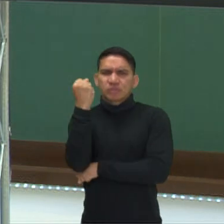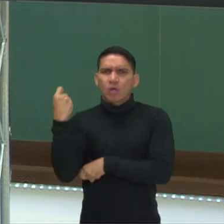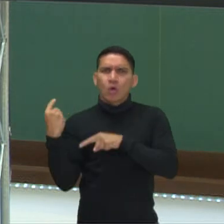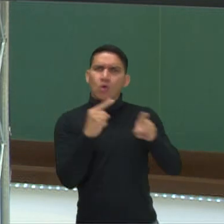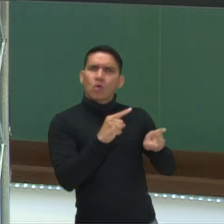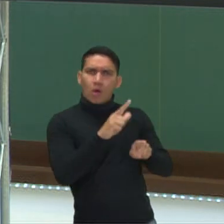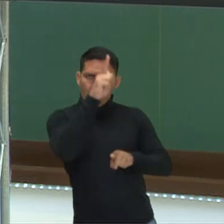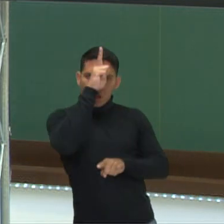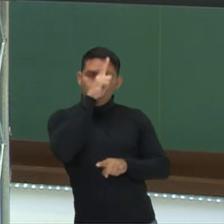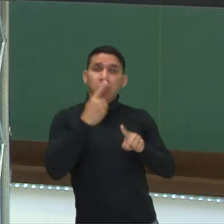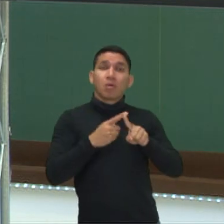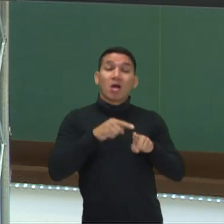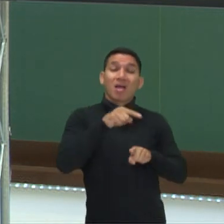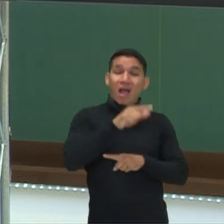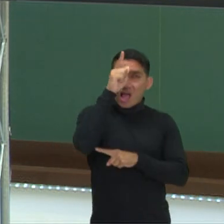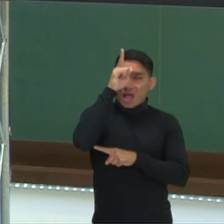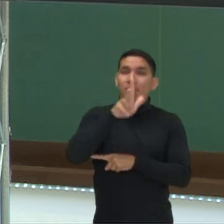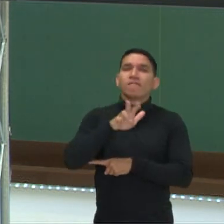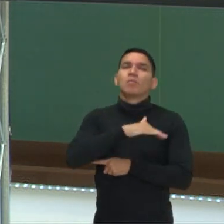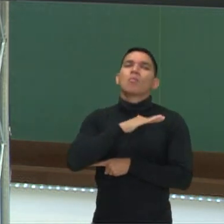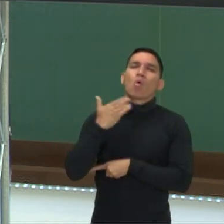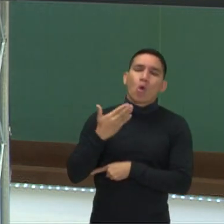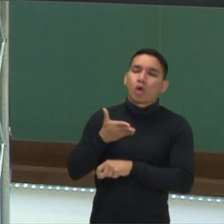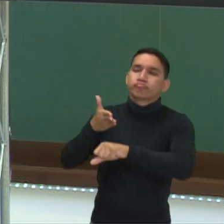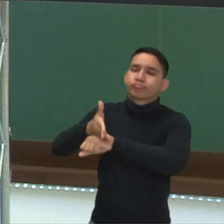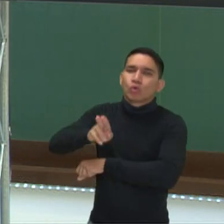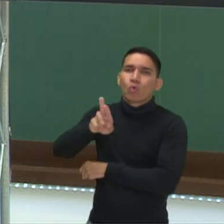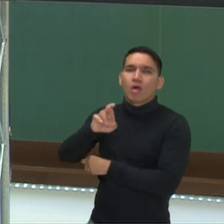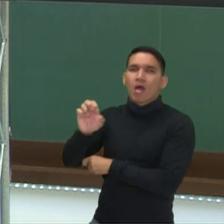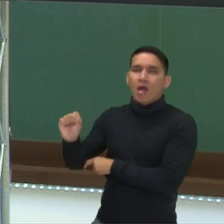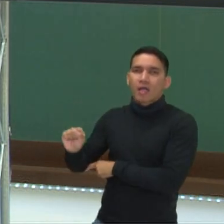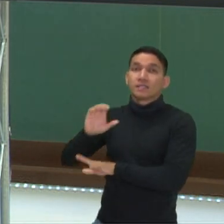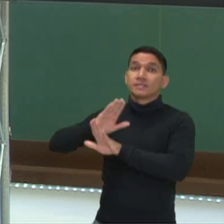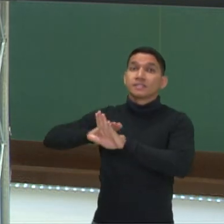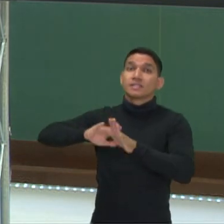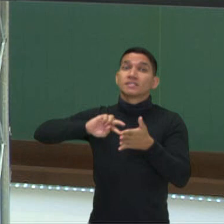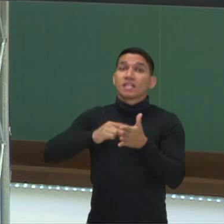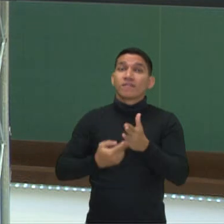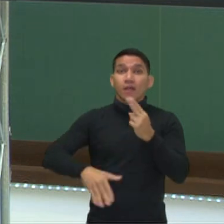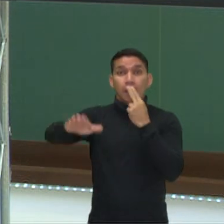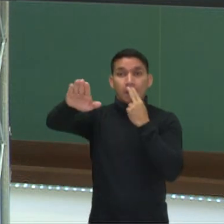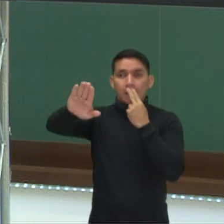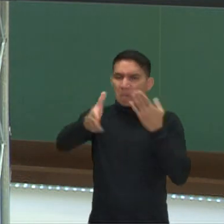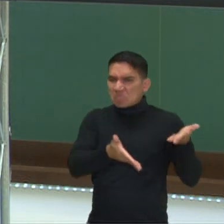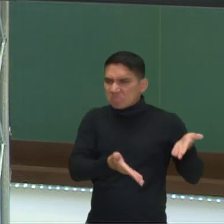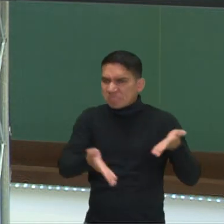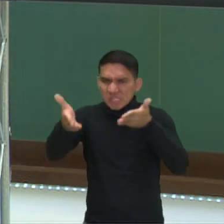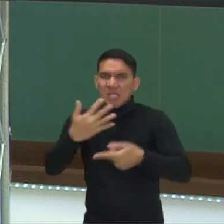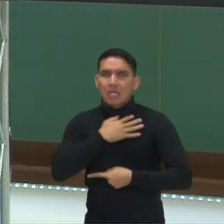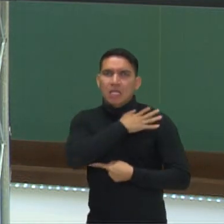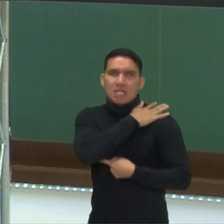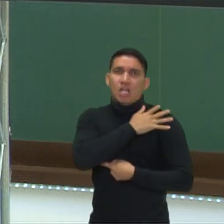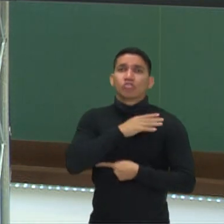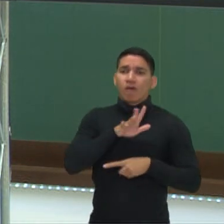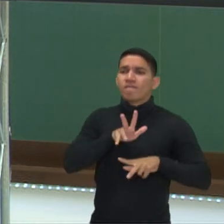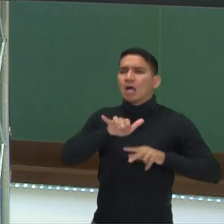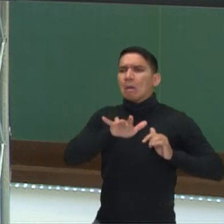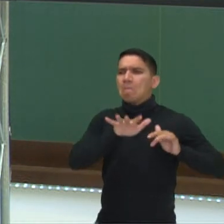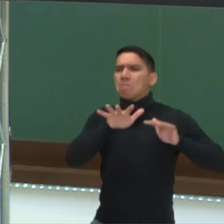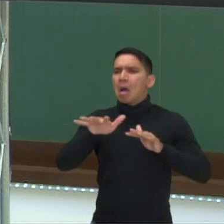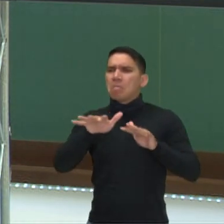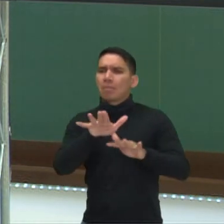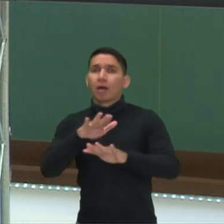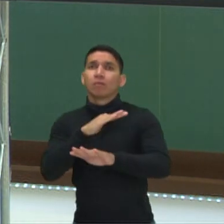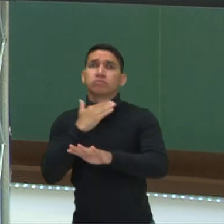todos morrer ao invadir a União Soviética. Então ela mostra o Hitler indicando o caminho que leva os soldados alemães à morte. Eles estão caminhando